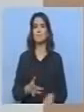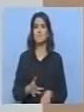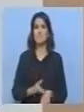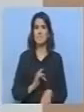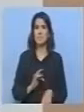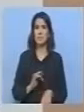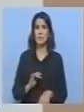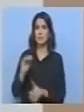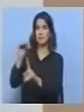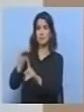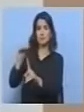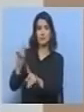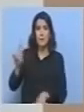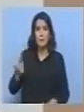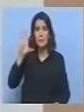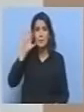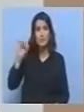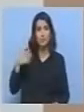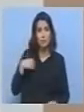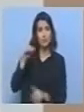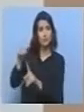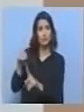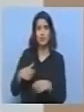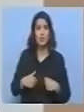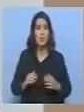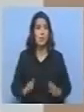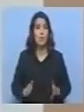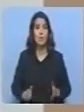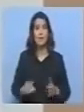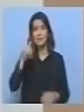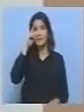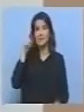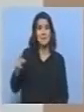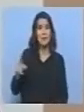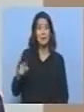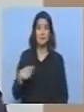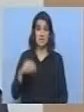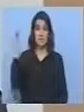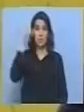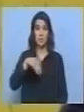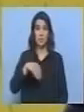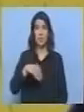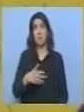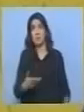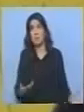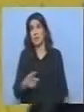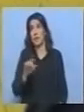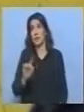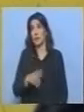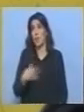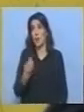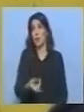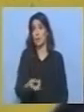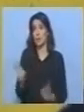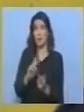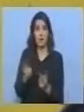o nosso Primeiro-Ministro sobre este assunto. Ele está completamente sensibilizado. E o Presidente da República provavelmente também. O Presidente da República também não. Lamentavelmente, nem um nem